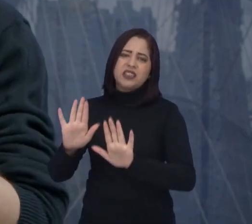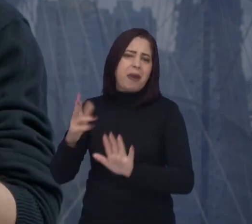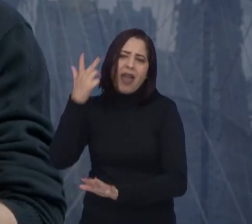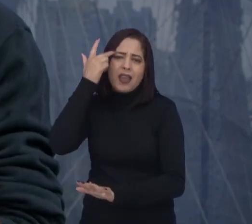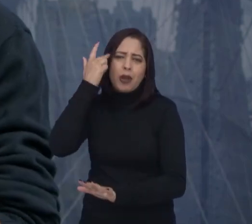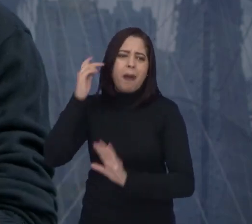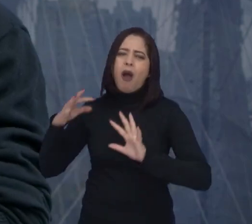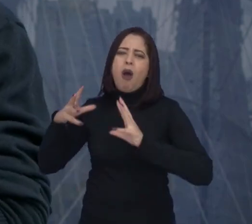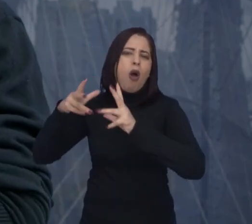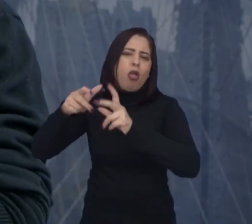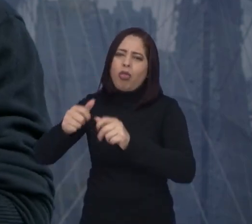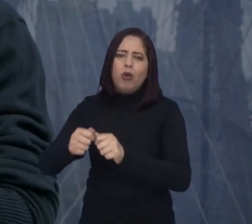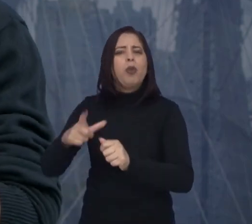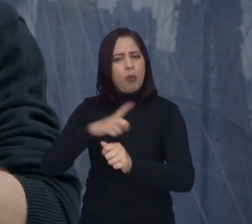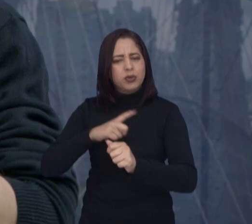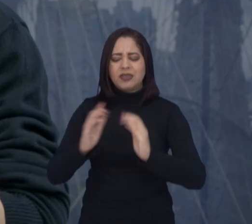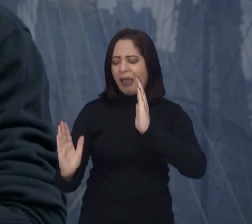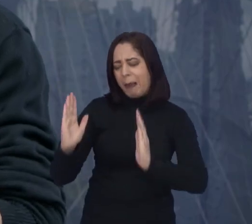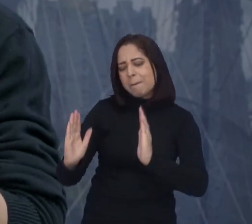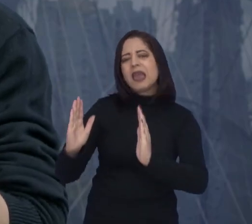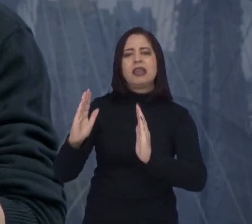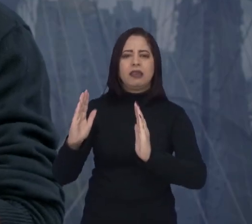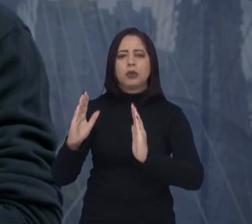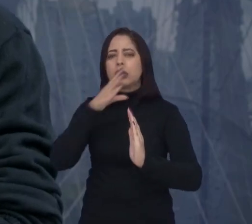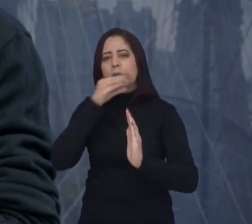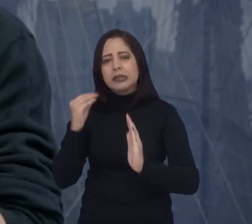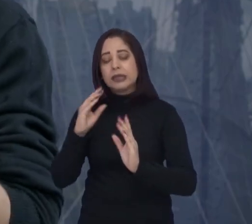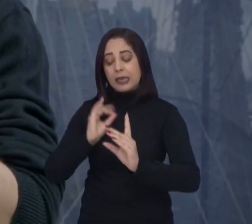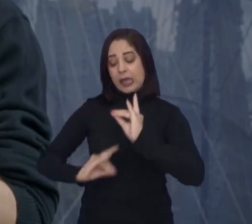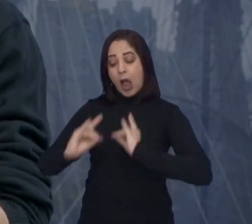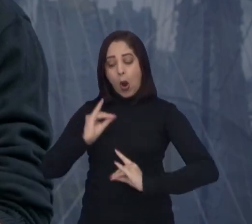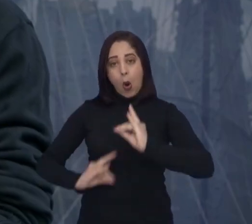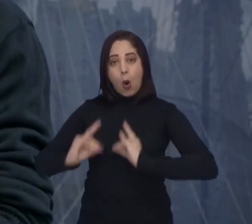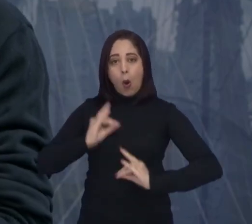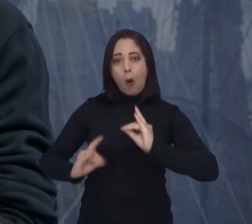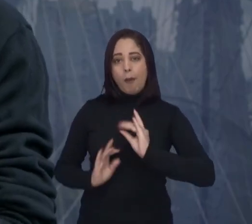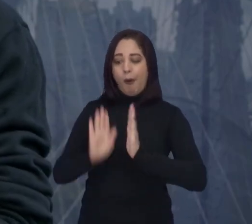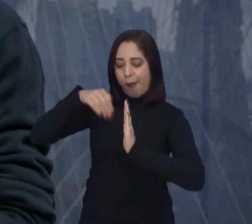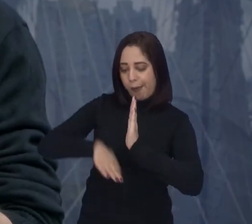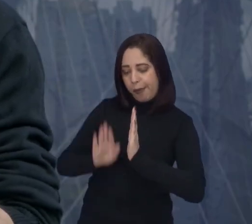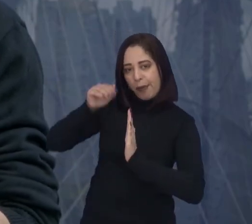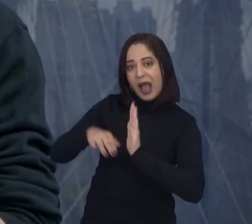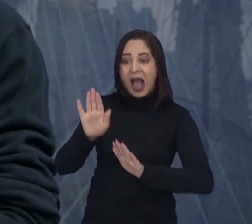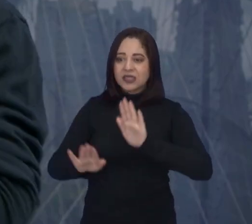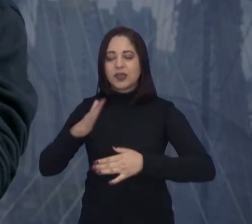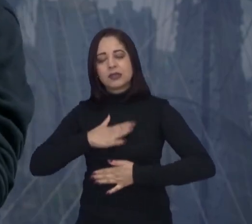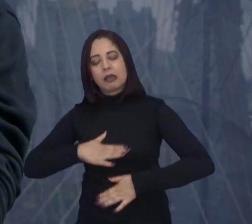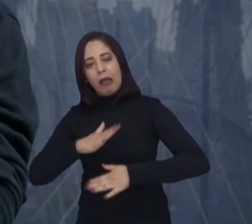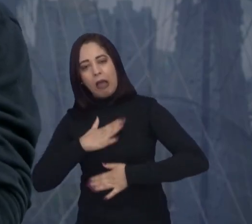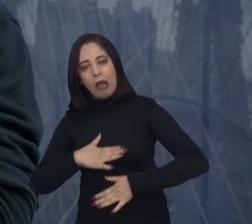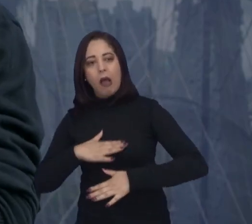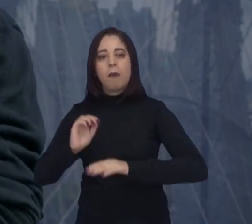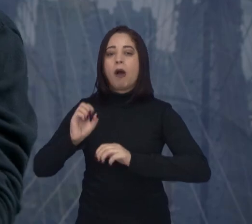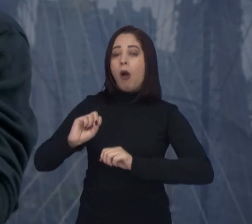essas transformações de humor, temperamento. Às vezes uma pessoa calma durante a infância se torna